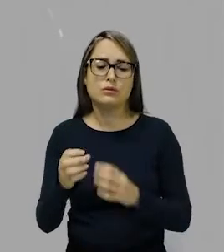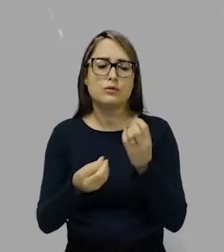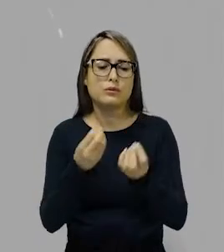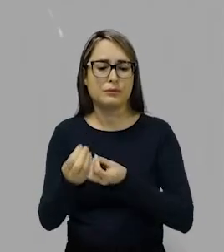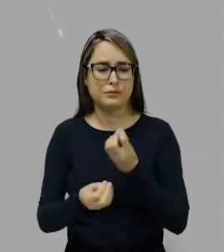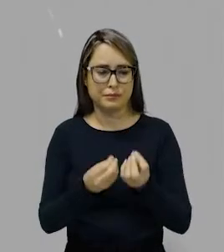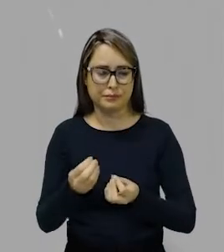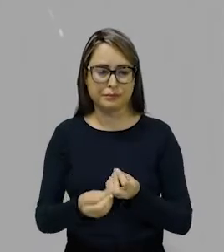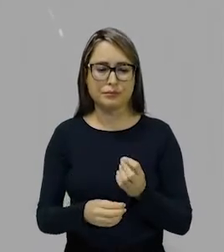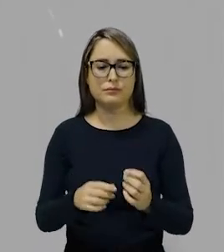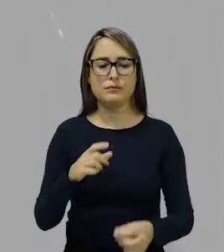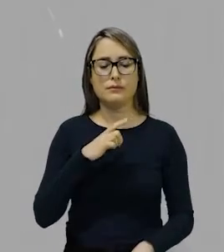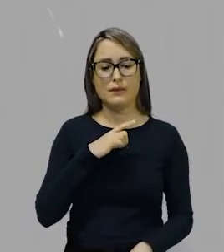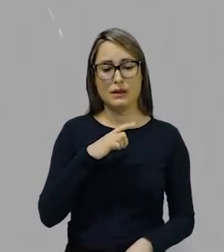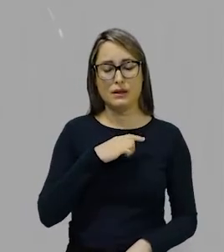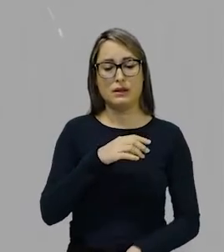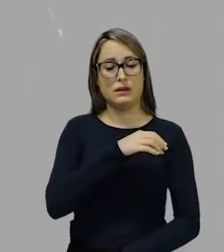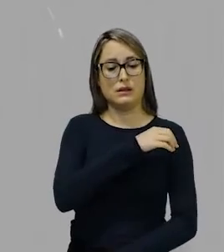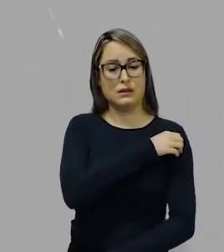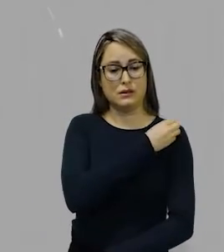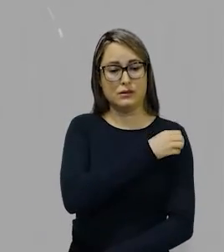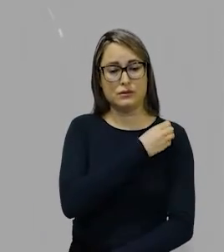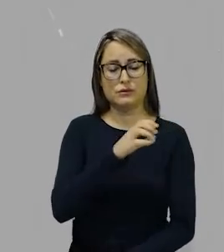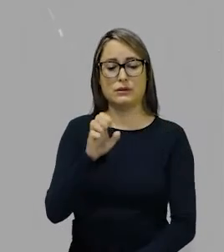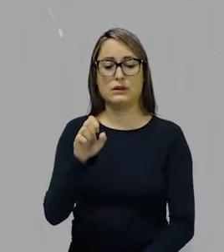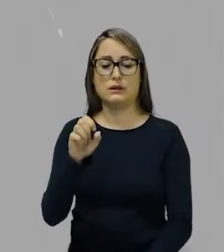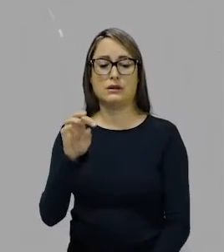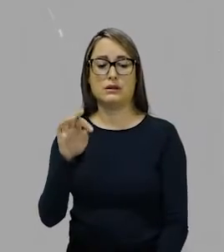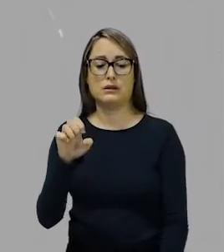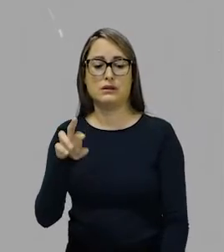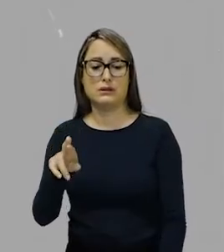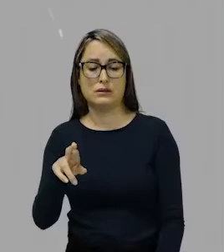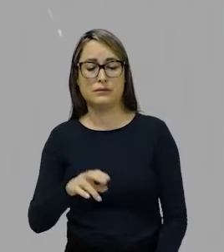diferentes. Álcool e éter. E